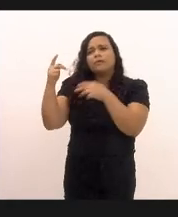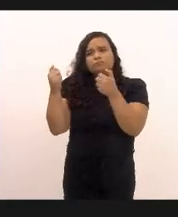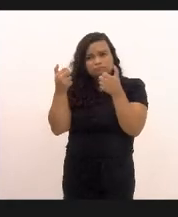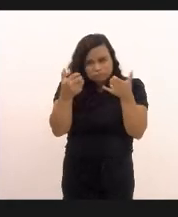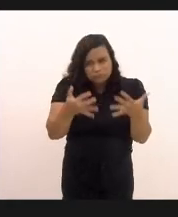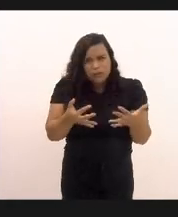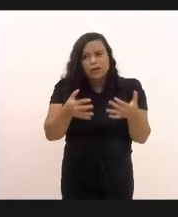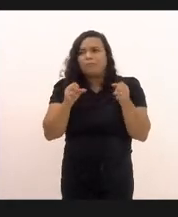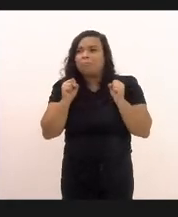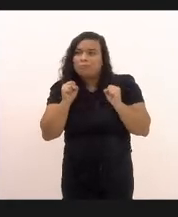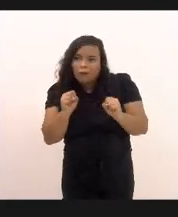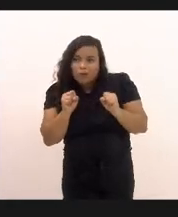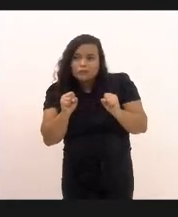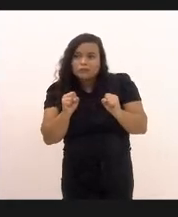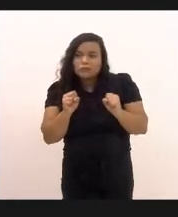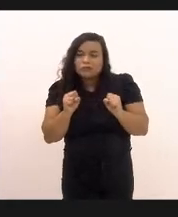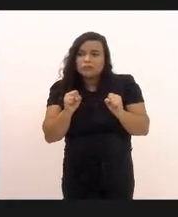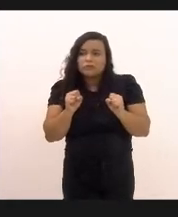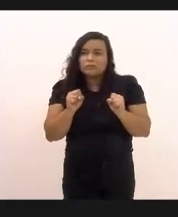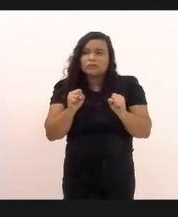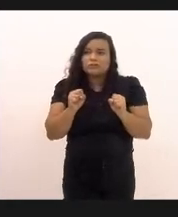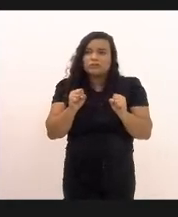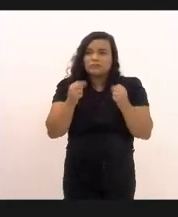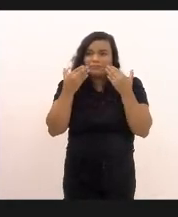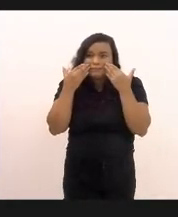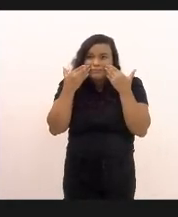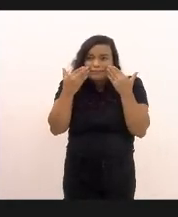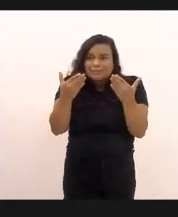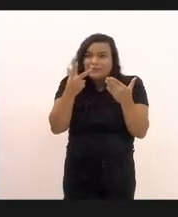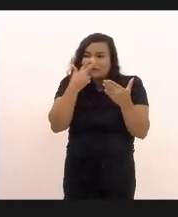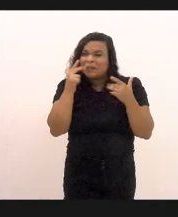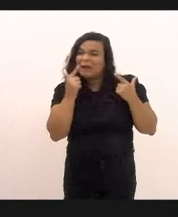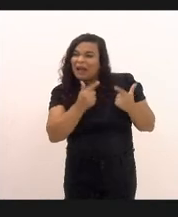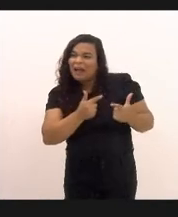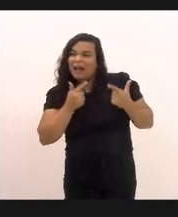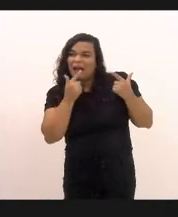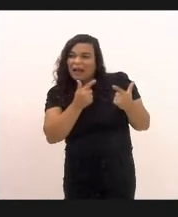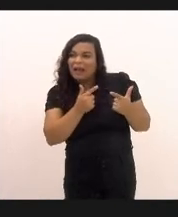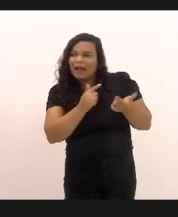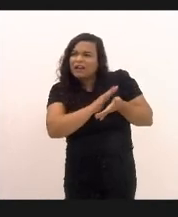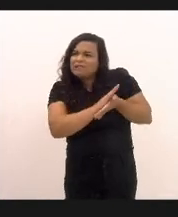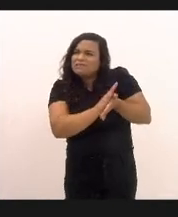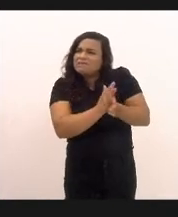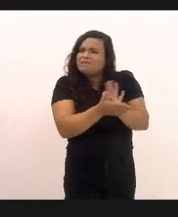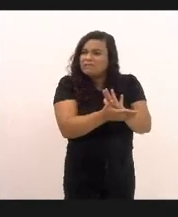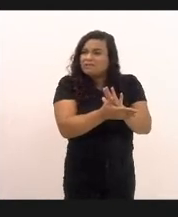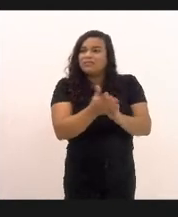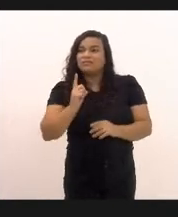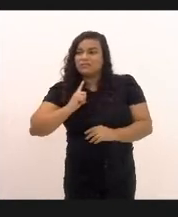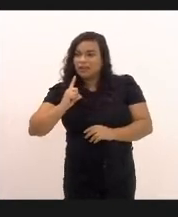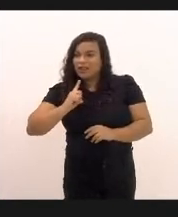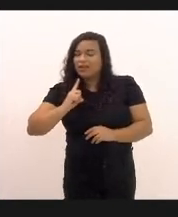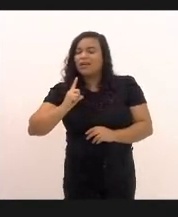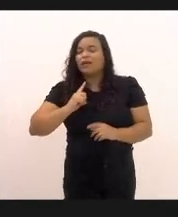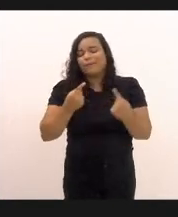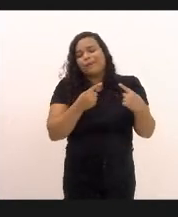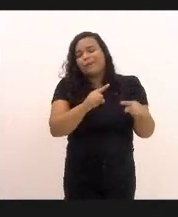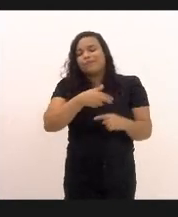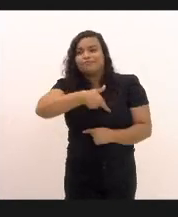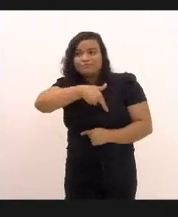fato, uma de caráter jocoso, repleto de intolerância